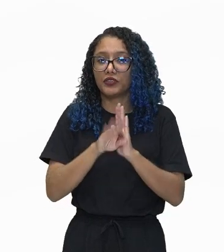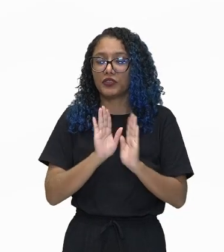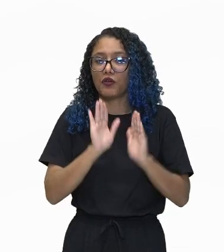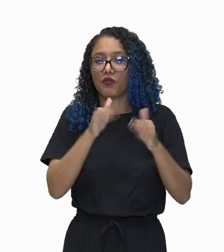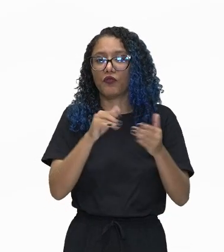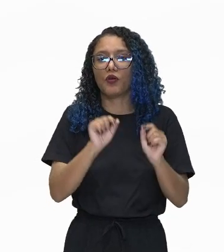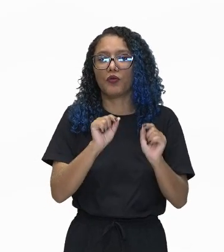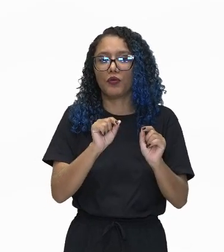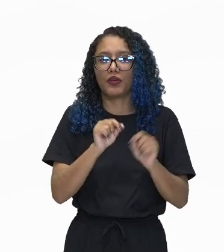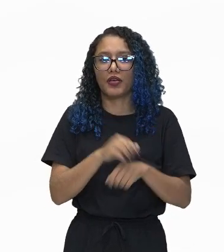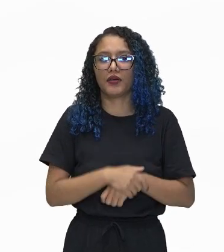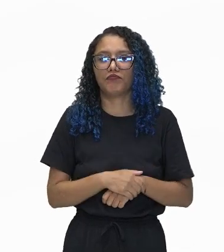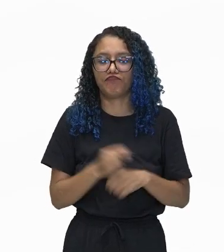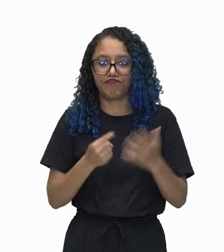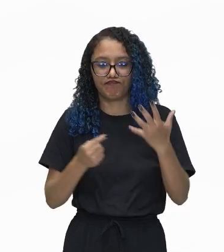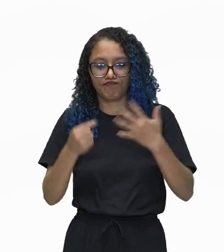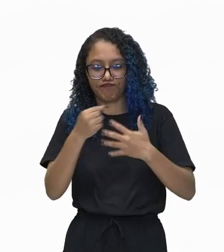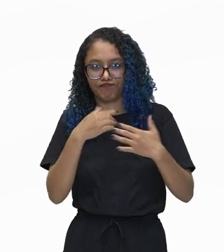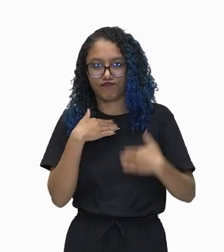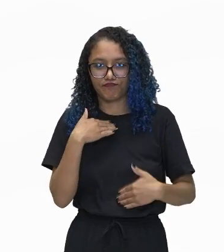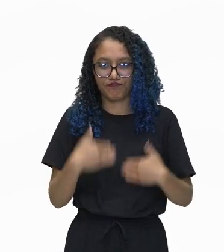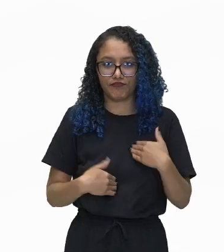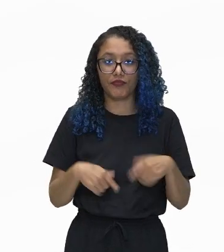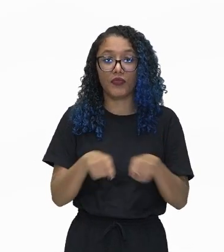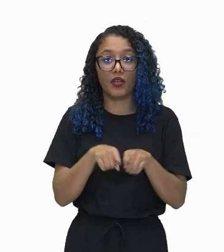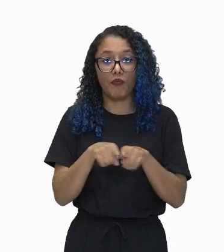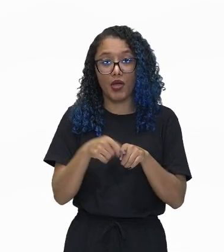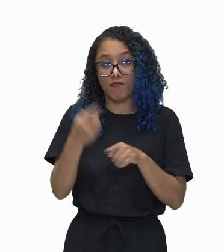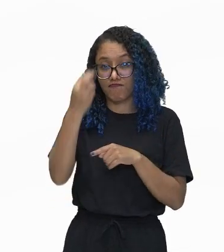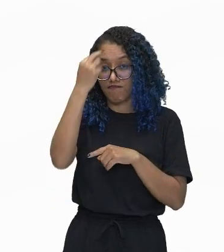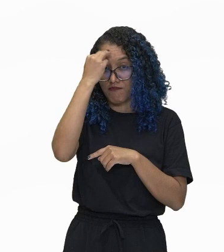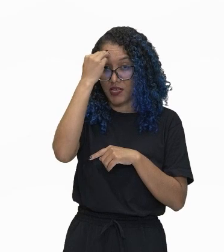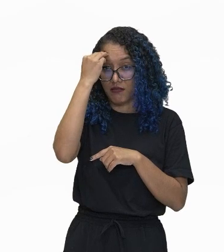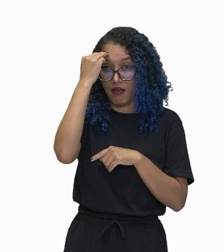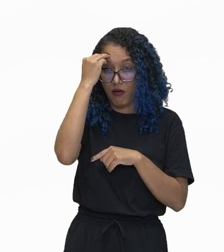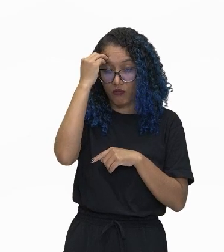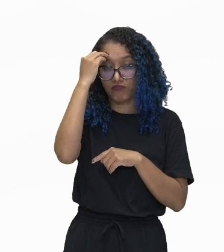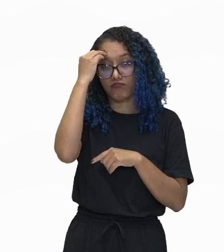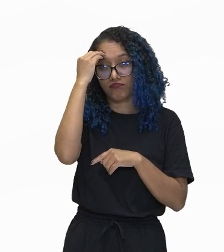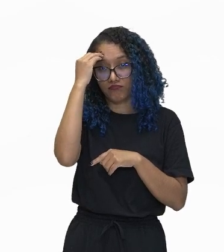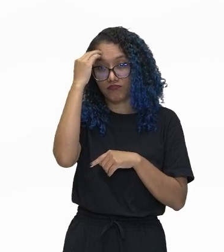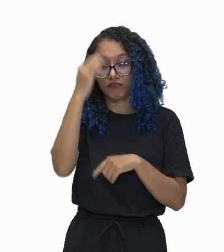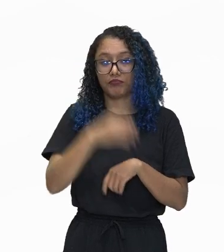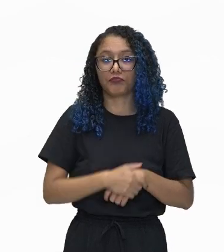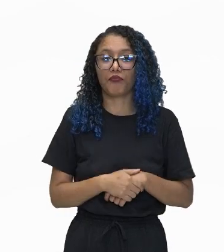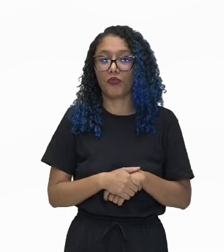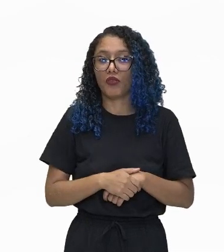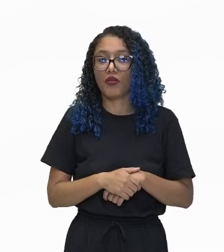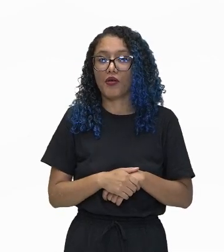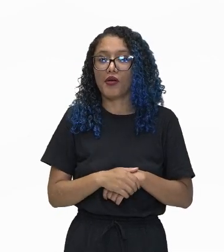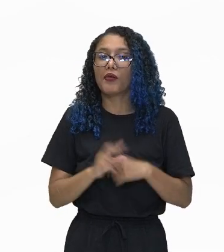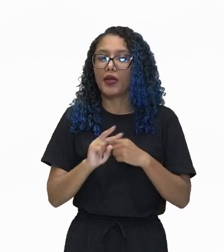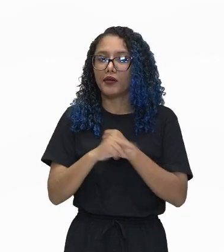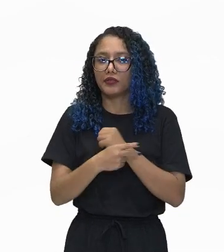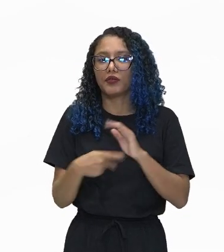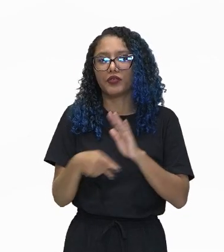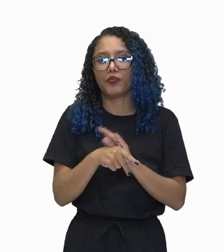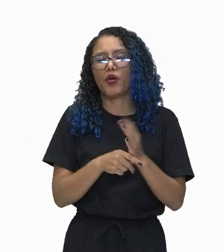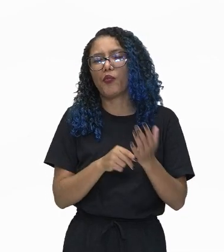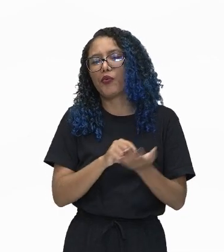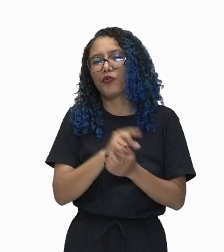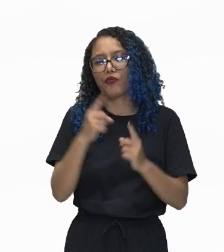aos aspectos corporal e mental resultantes, então, das diversas formas de violência. Então, nós temos